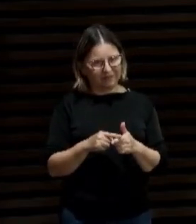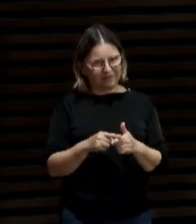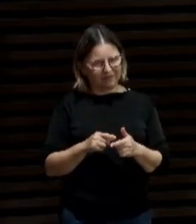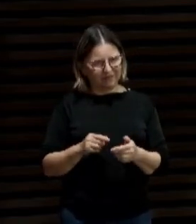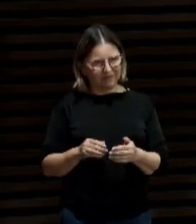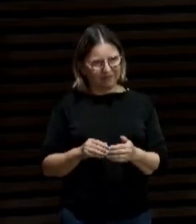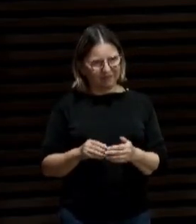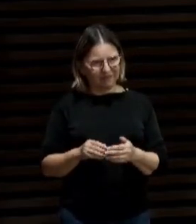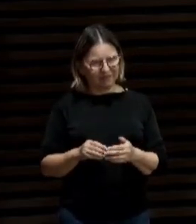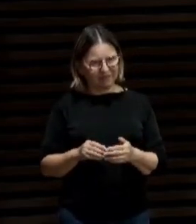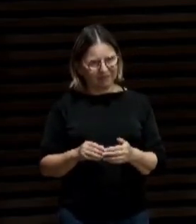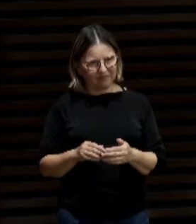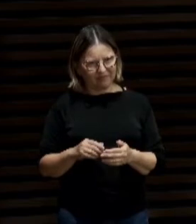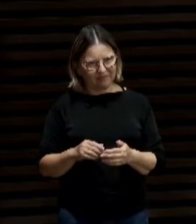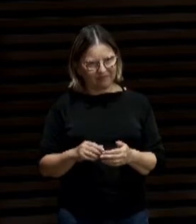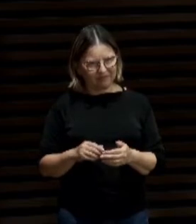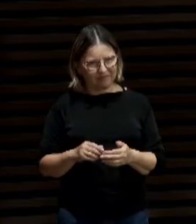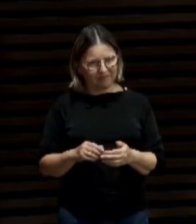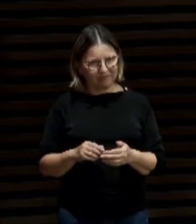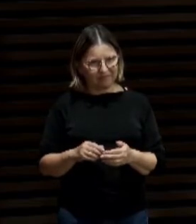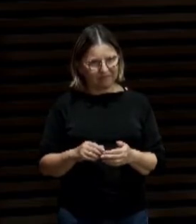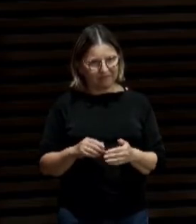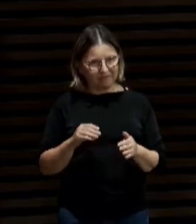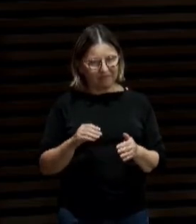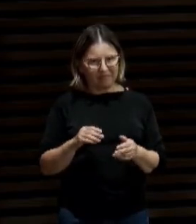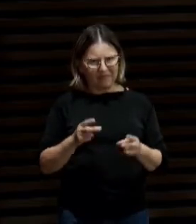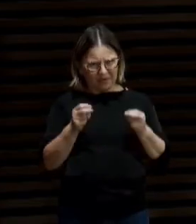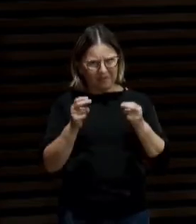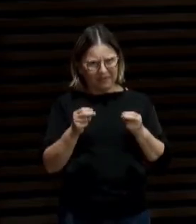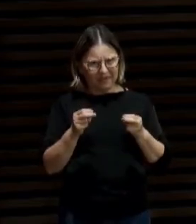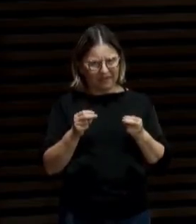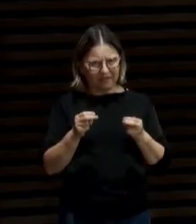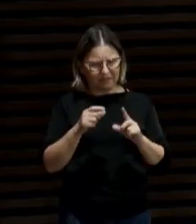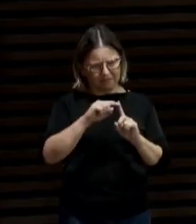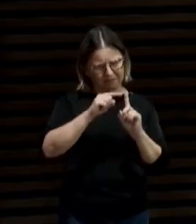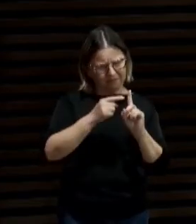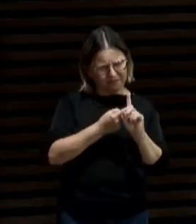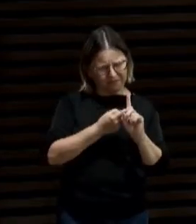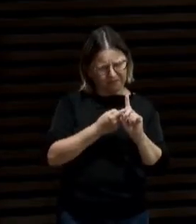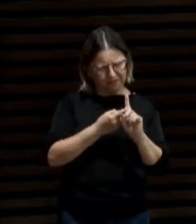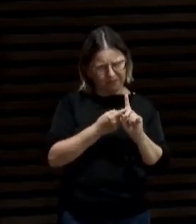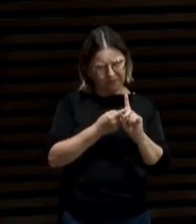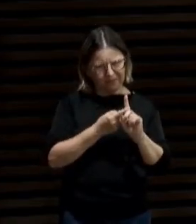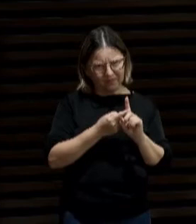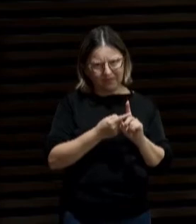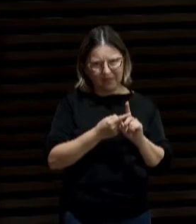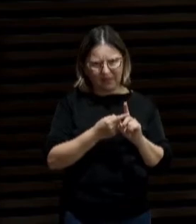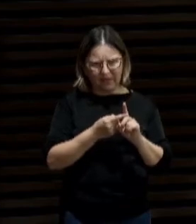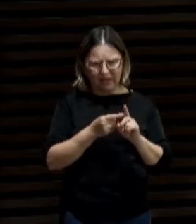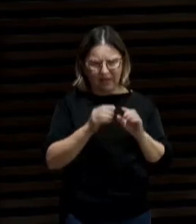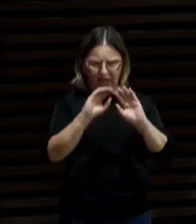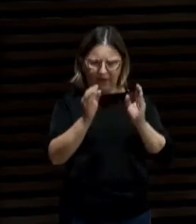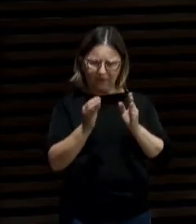é? Ele, olha o nascimento, como é que é, a formação de um feto, olha os sentidos, olha o olho, o que é a visão, o